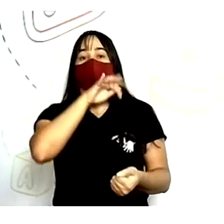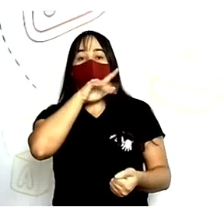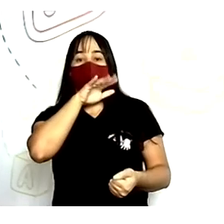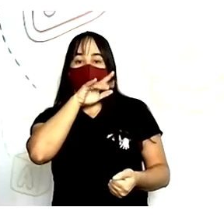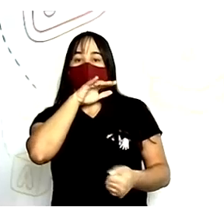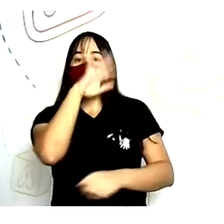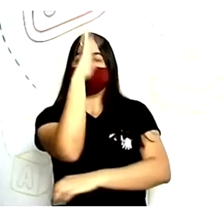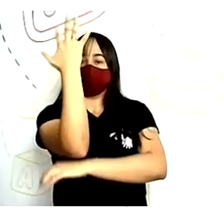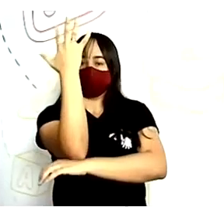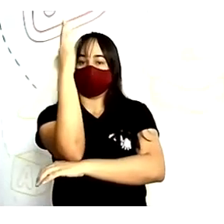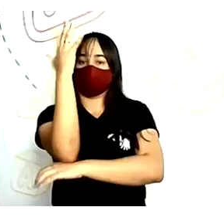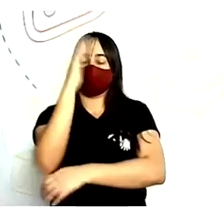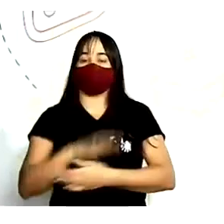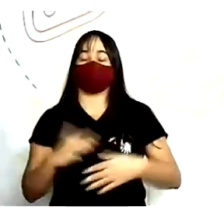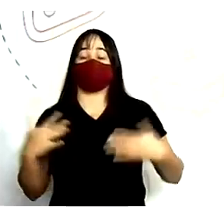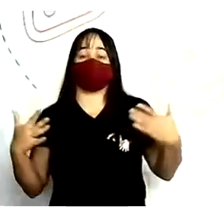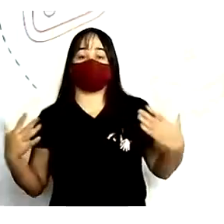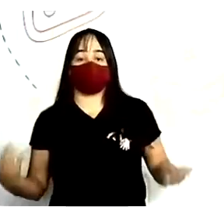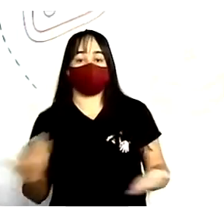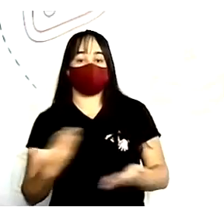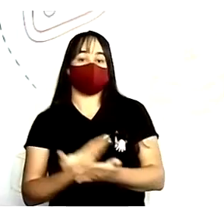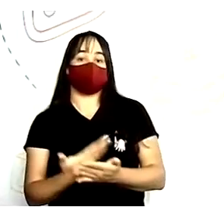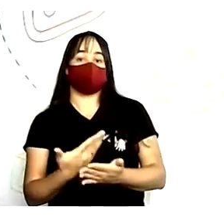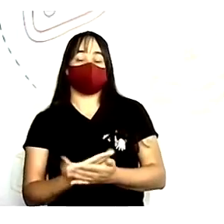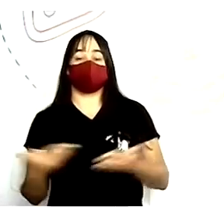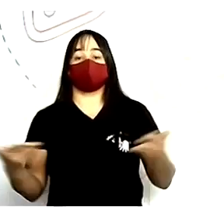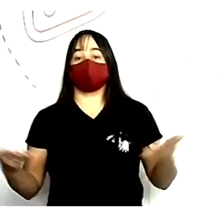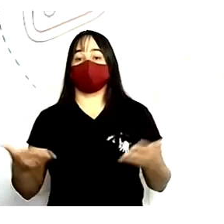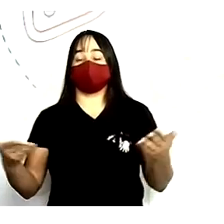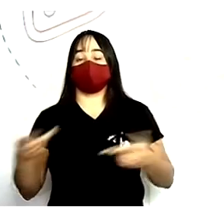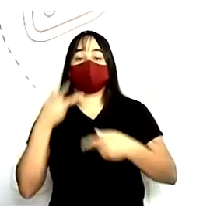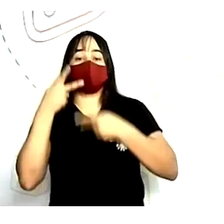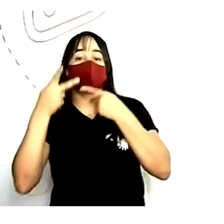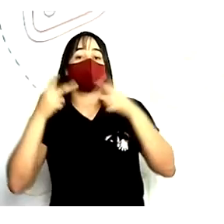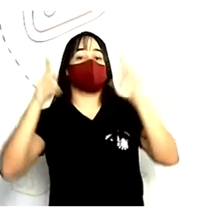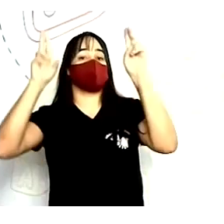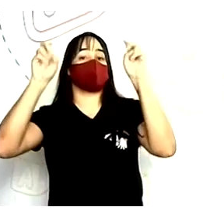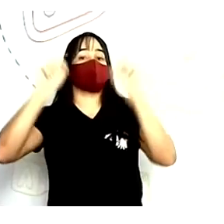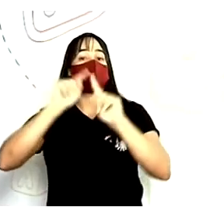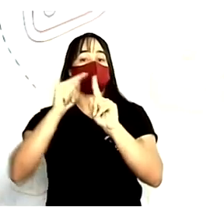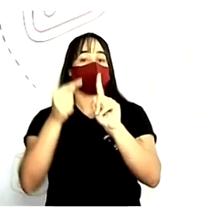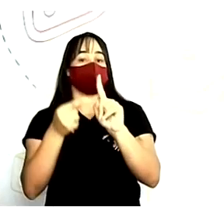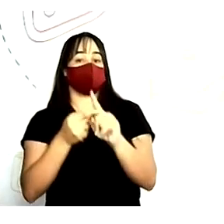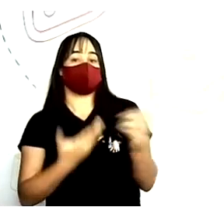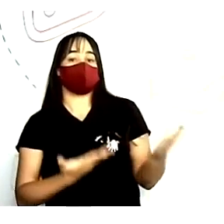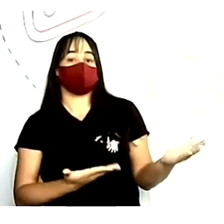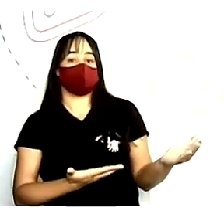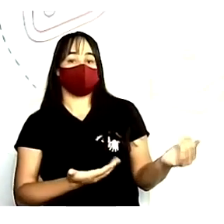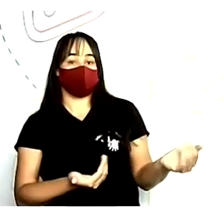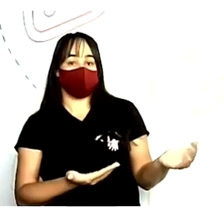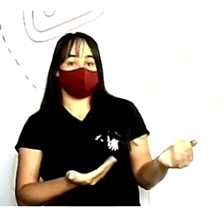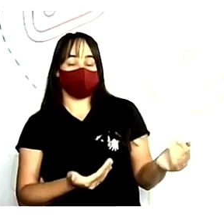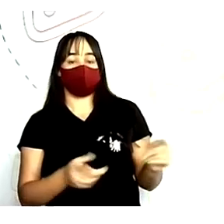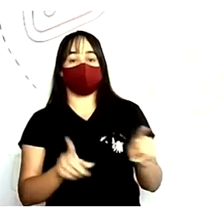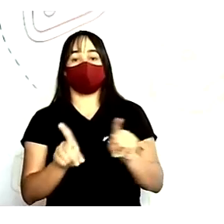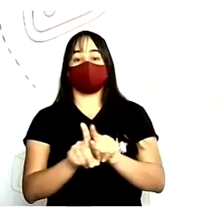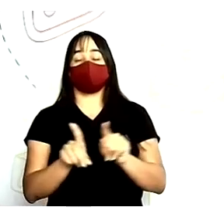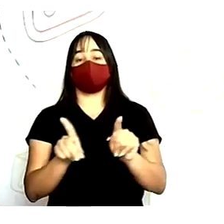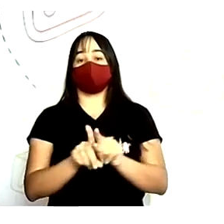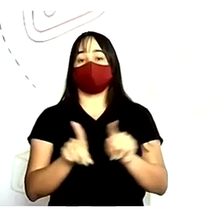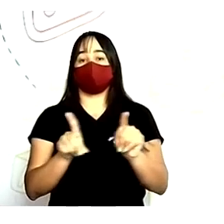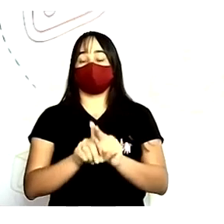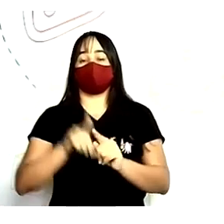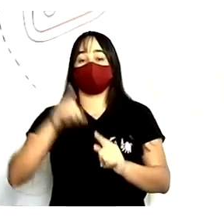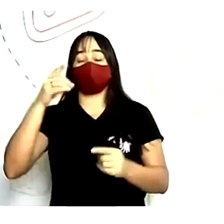Bem, vamos para a nossa aula de hoje. Vamos falar sobre gravidez na adolescência e os métodos